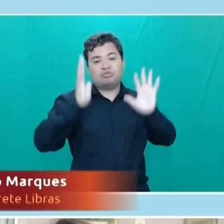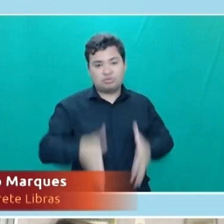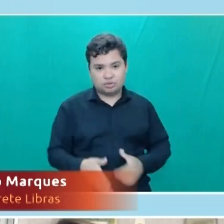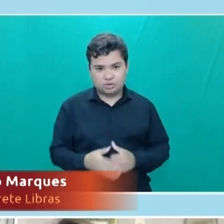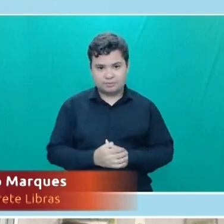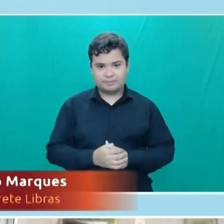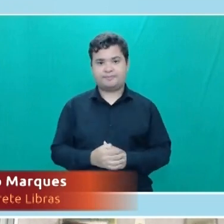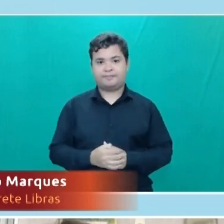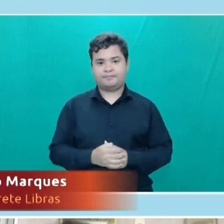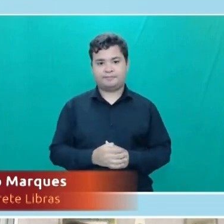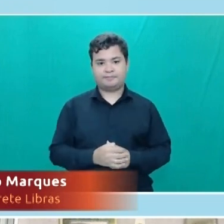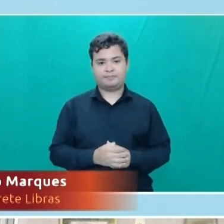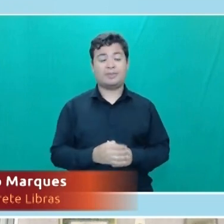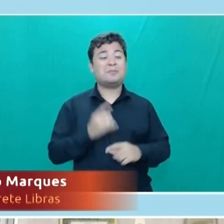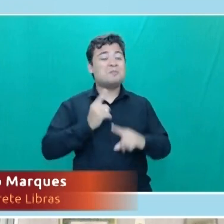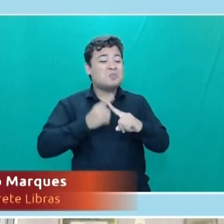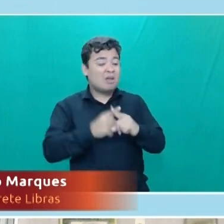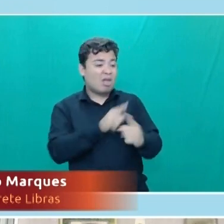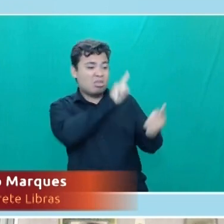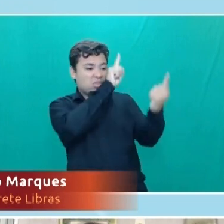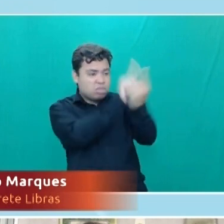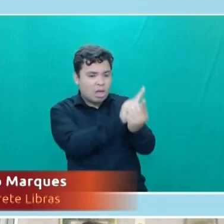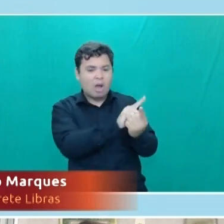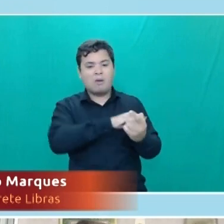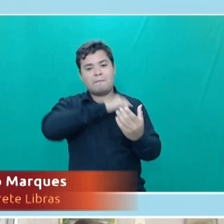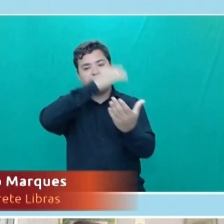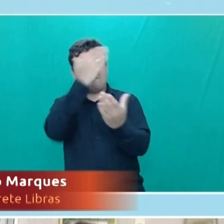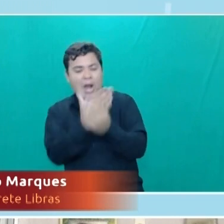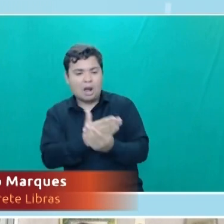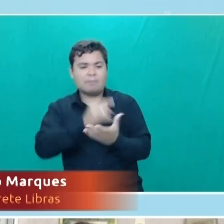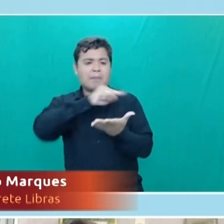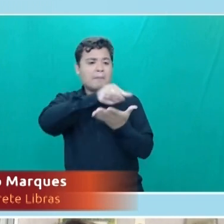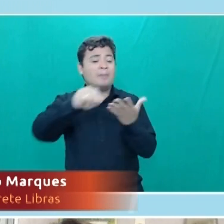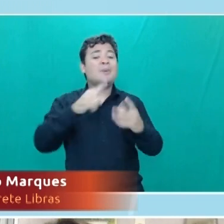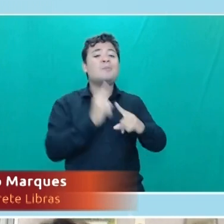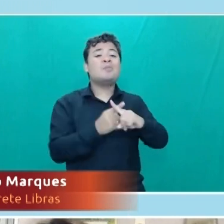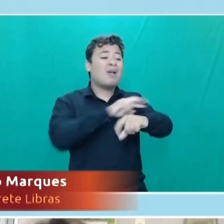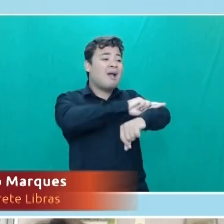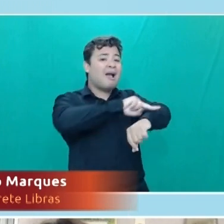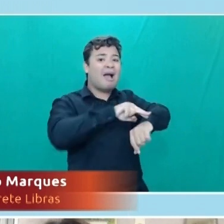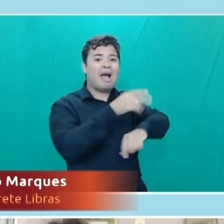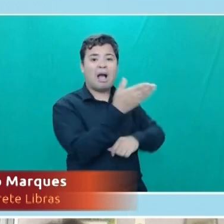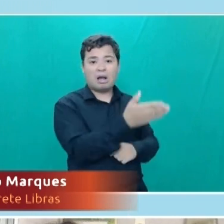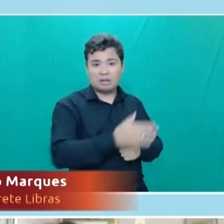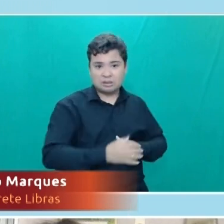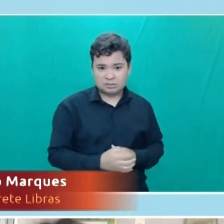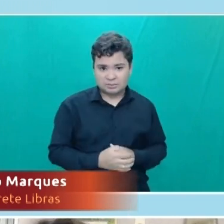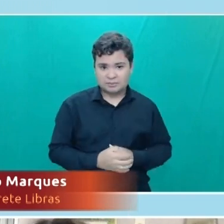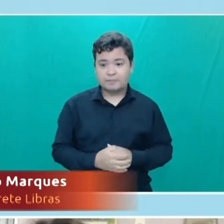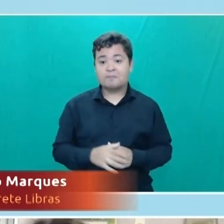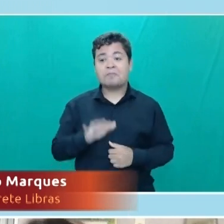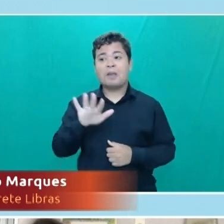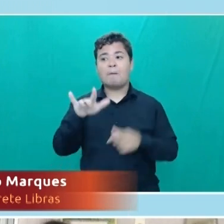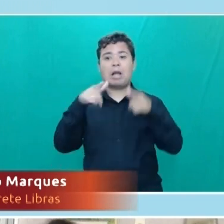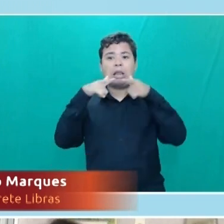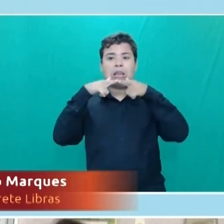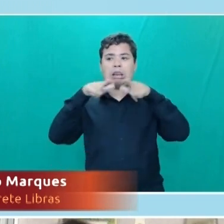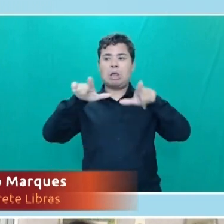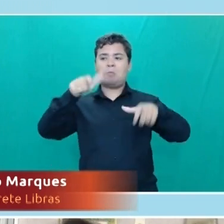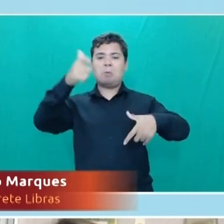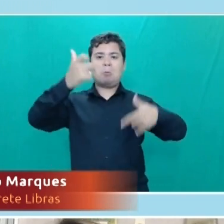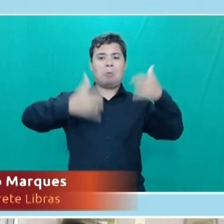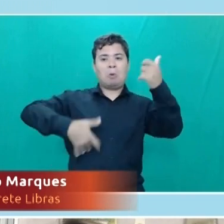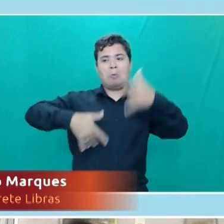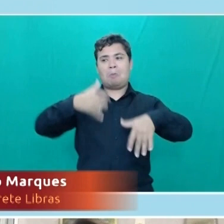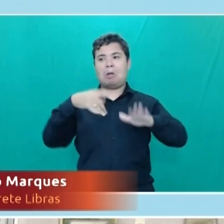muito mais em razão da cor da pele, isso chega no Poder Judiciário com aquele linguajar aparentemente técnico, mas